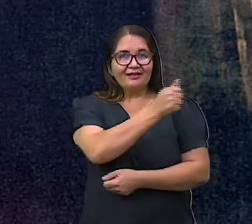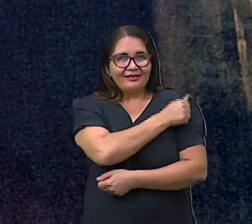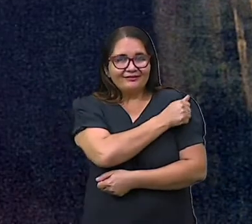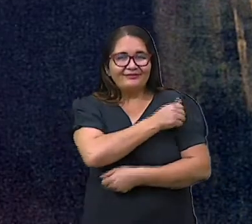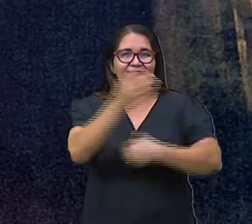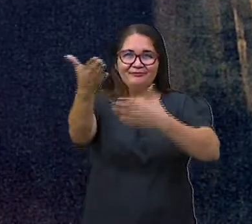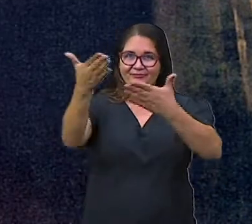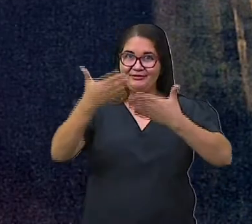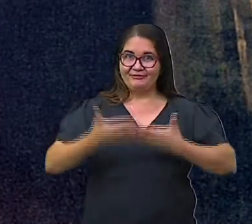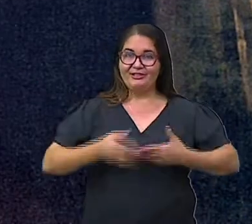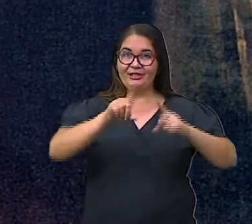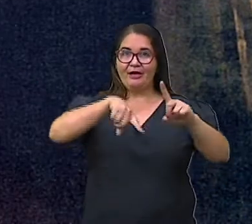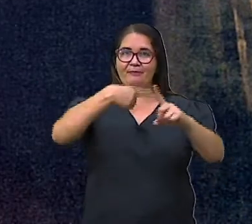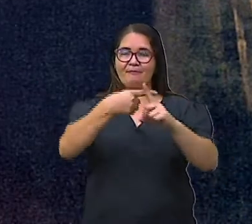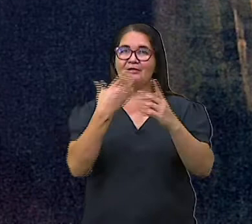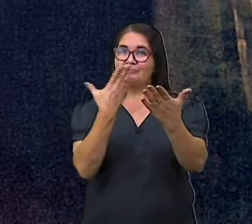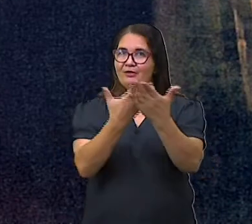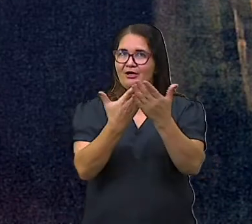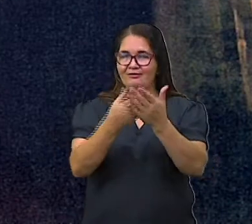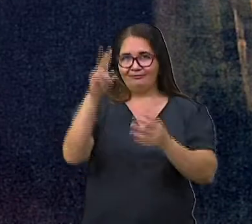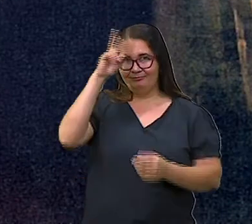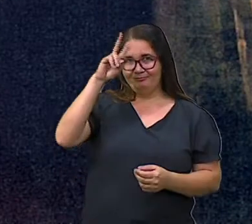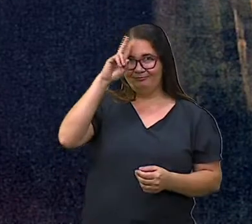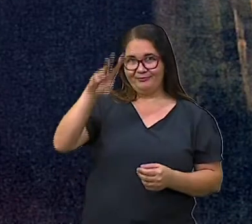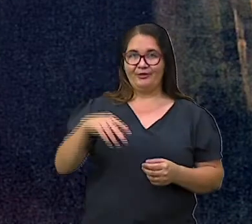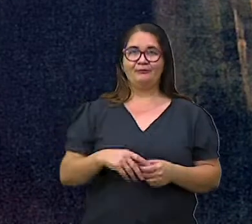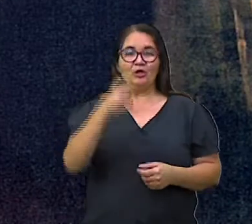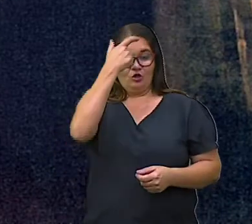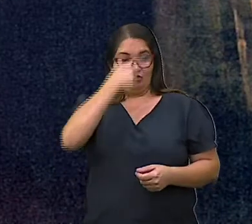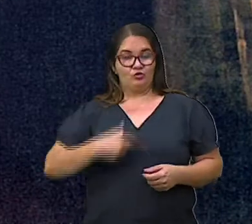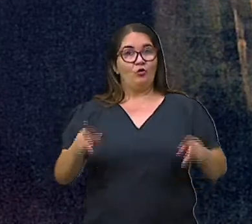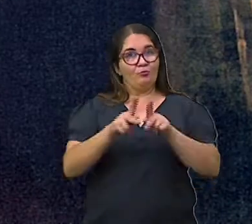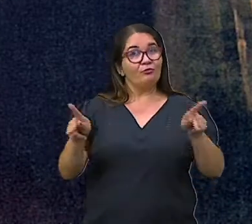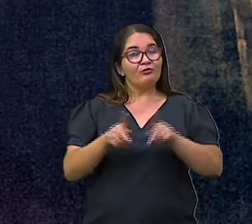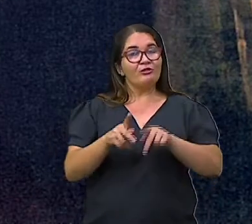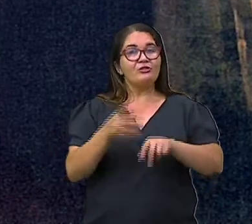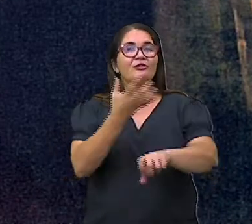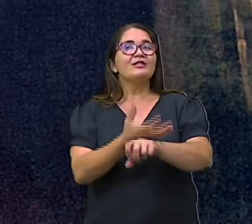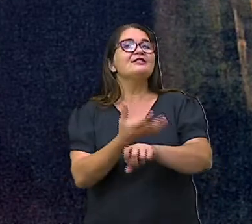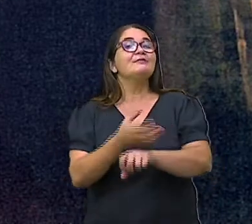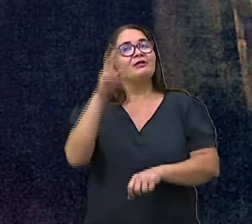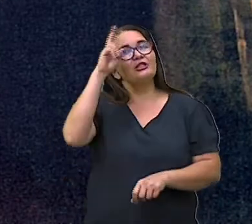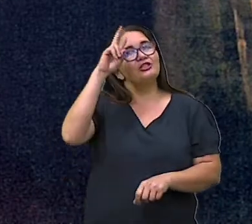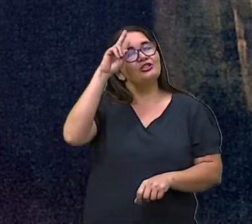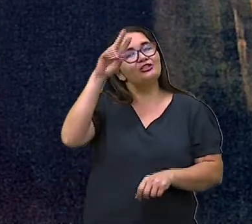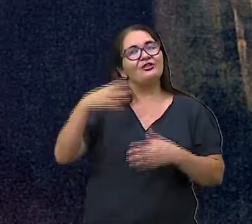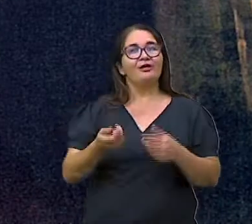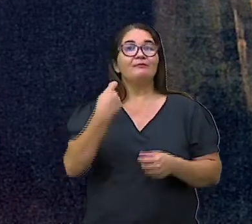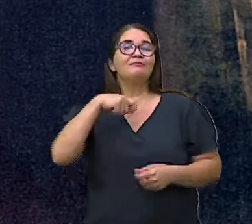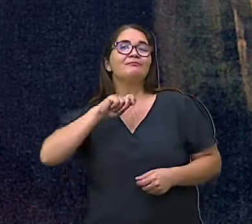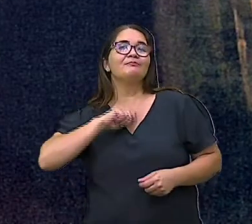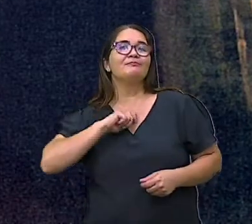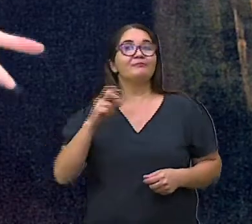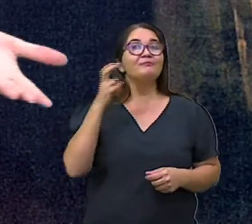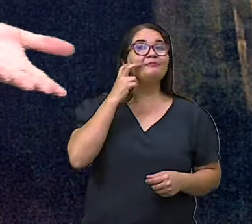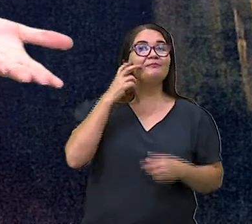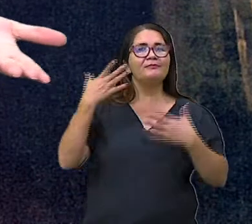Estudantes, bem-vindos a mais uma aula de História. Sou Jorge Joel, seu professor. Hoje vamos falar de